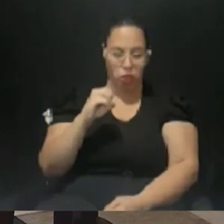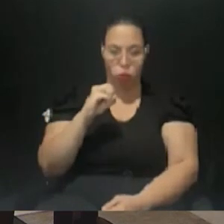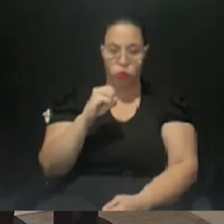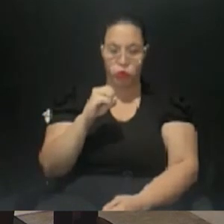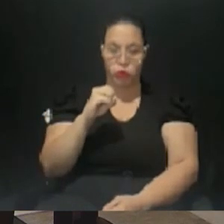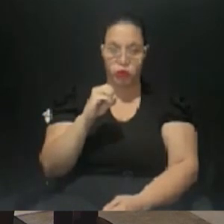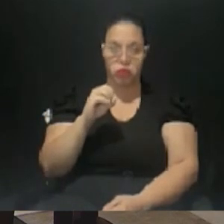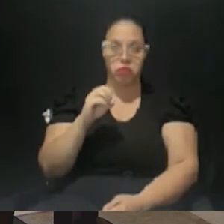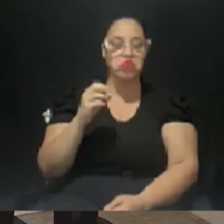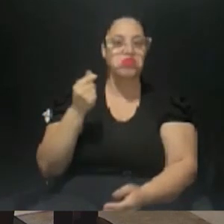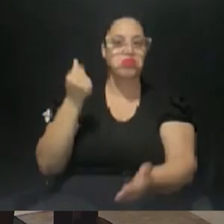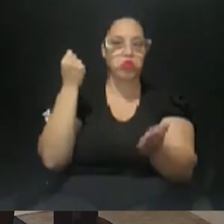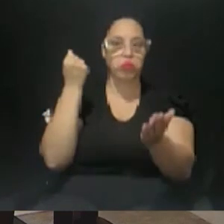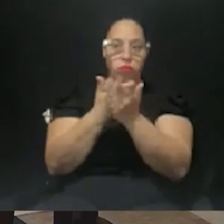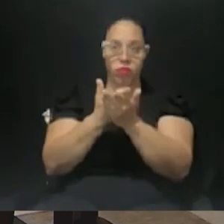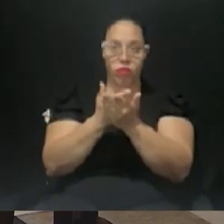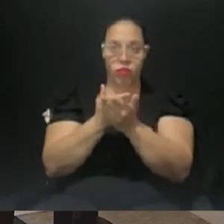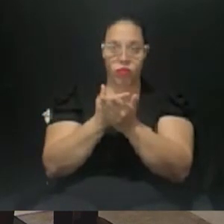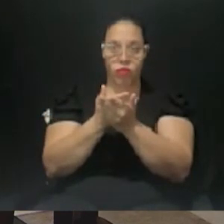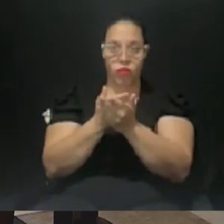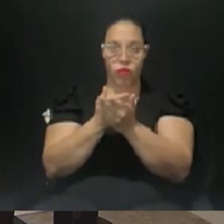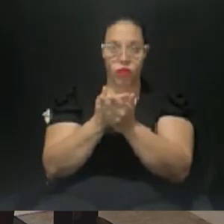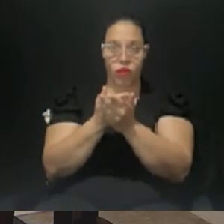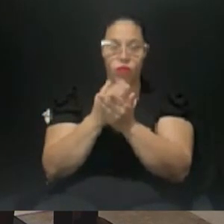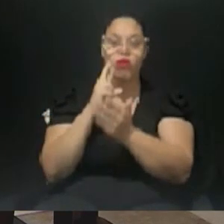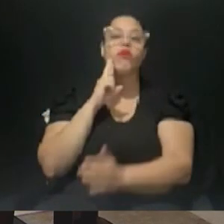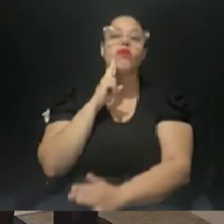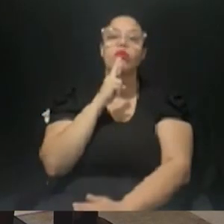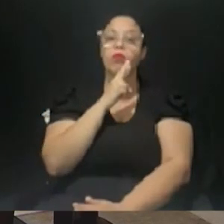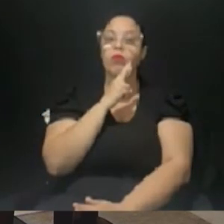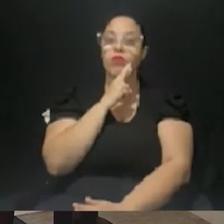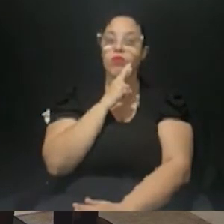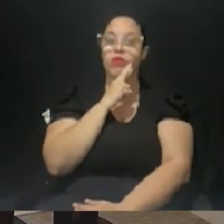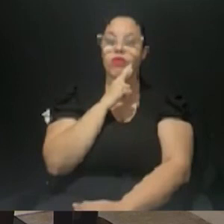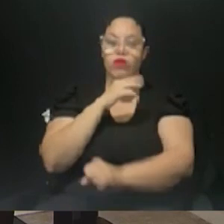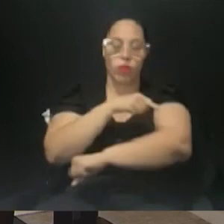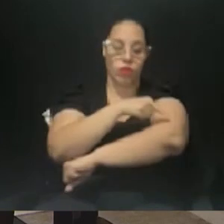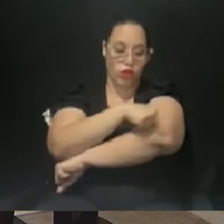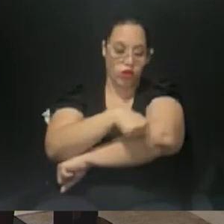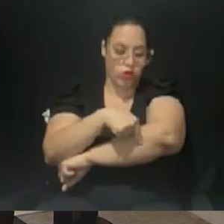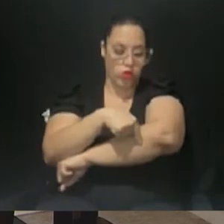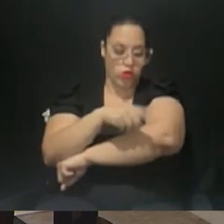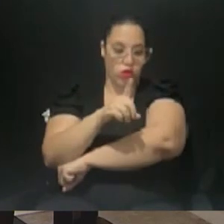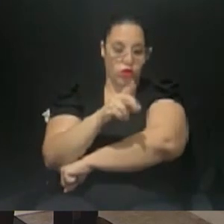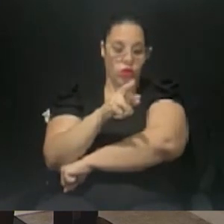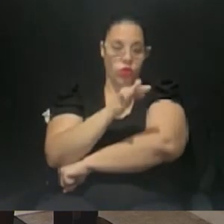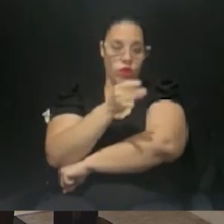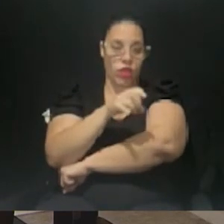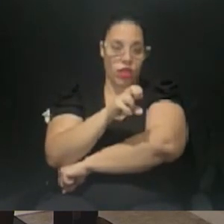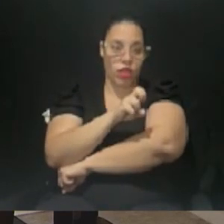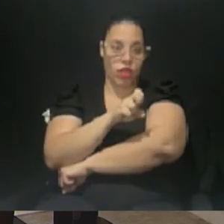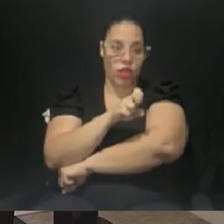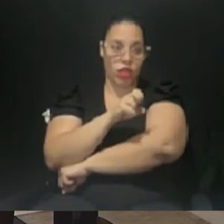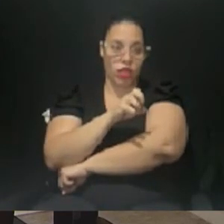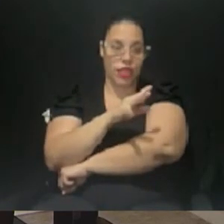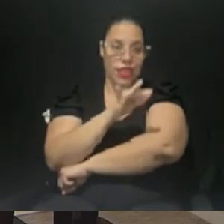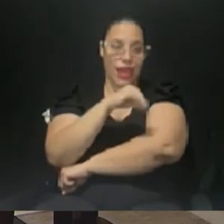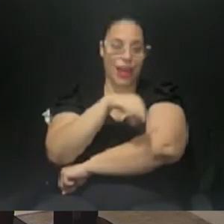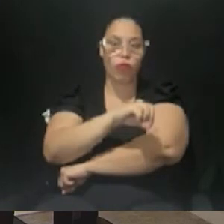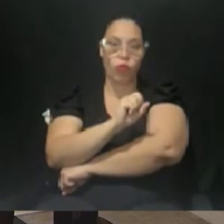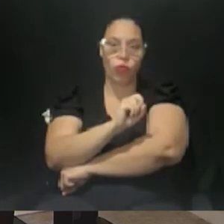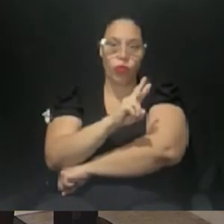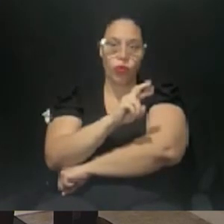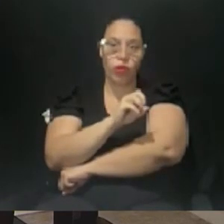o antigo restaurante Luiz Chiavo, que funcionava aqui na Rua